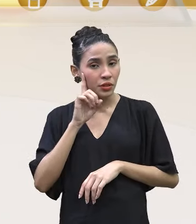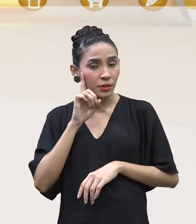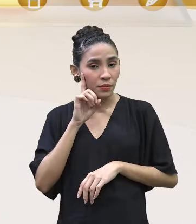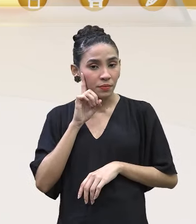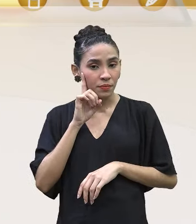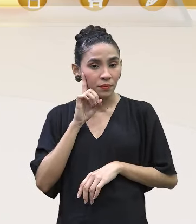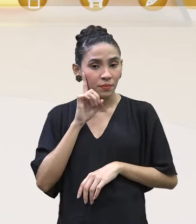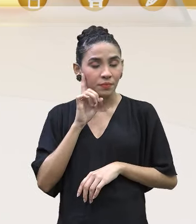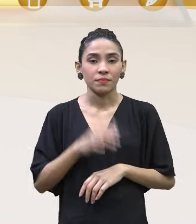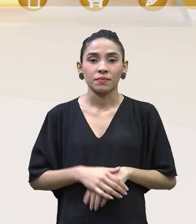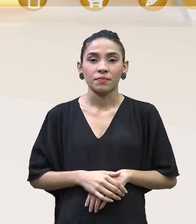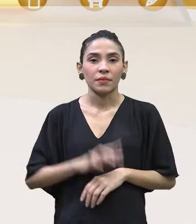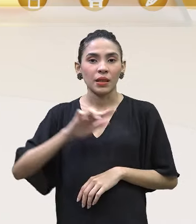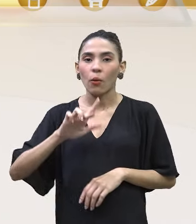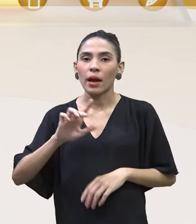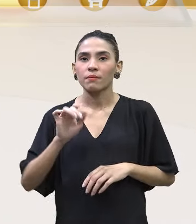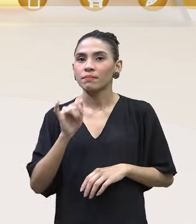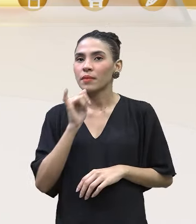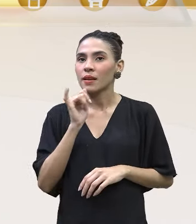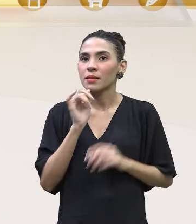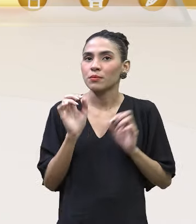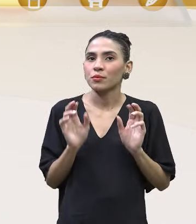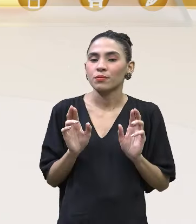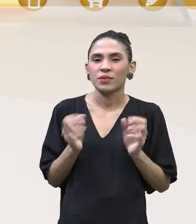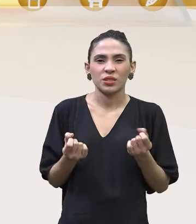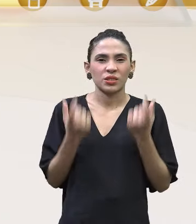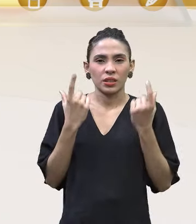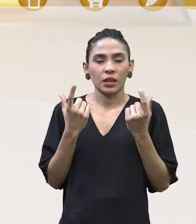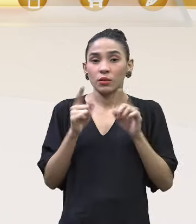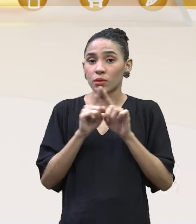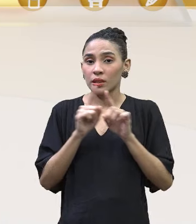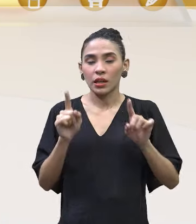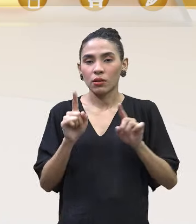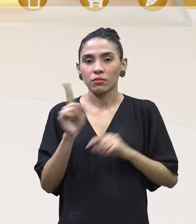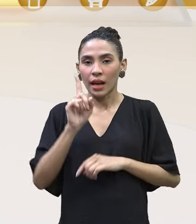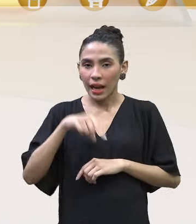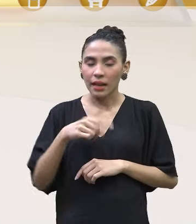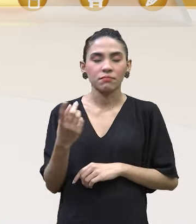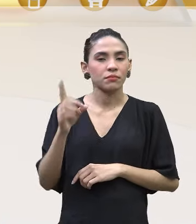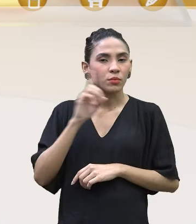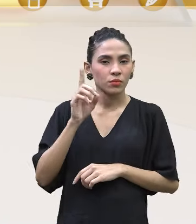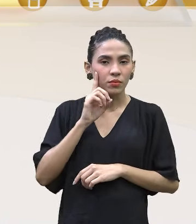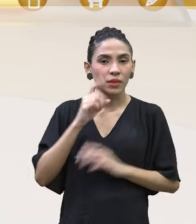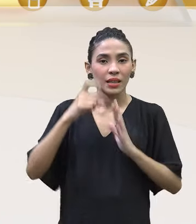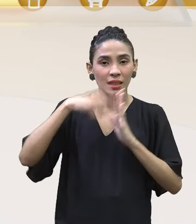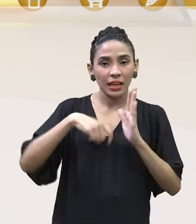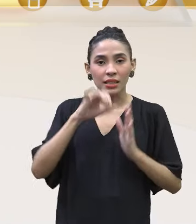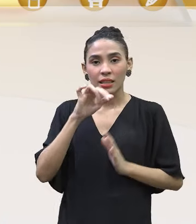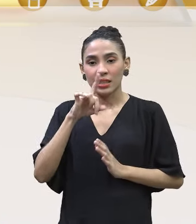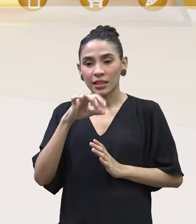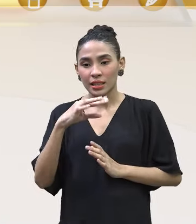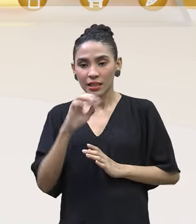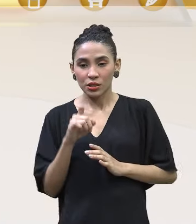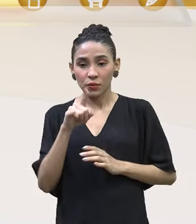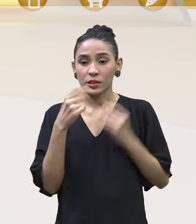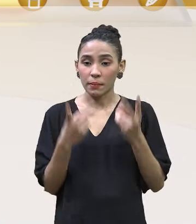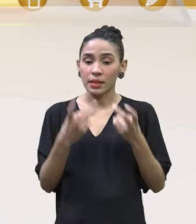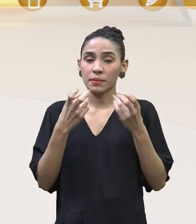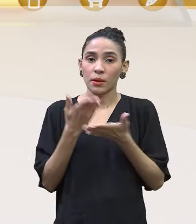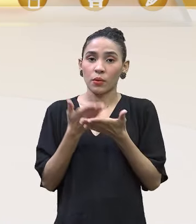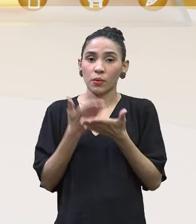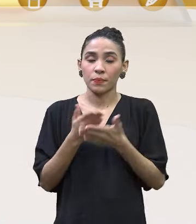contexto do dia a dia não é algo desassociado da nossa realidade taxas e índice socioeconômico vocês vão perceber aqui ao longo da nossa